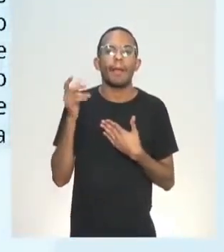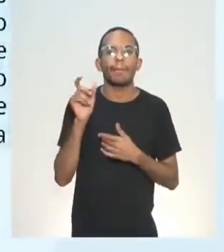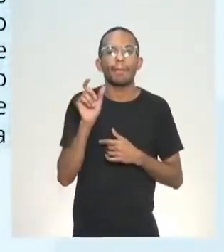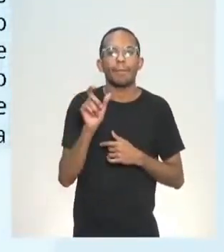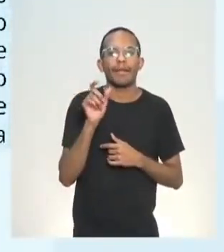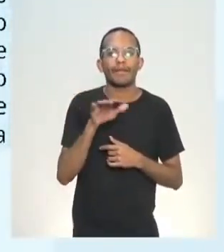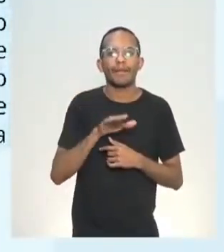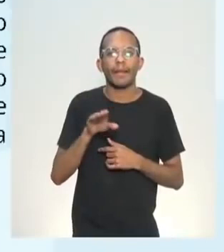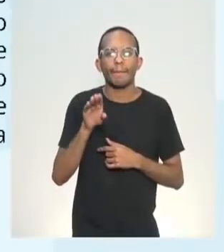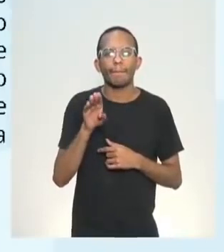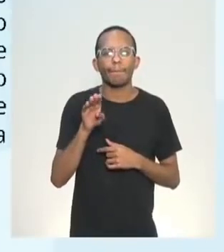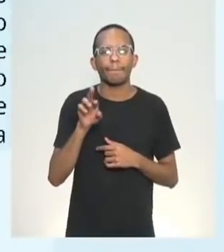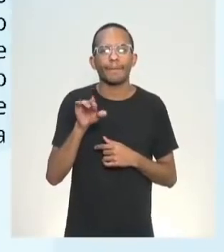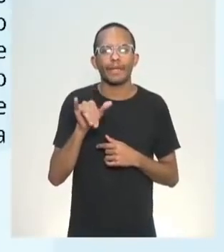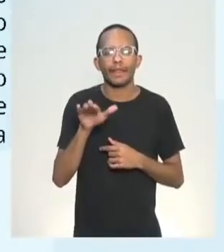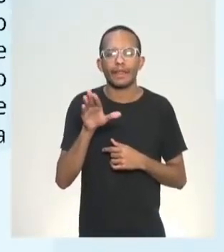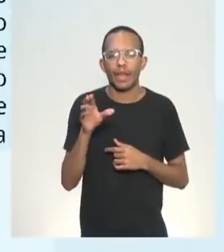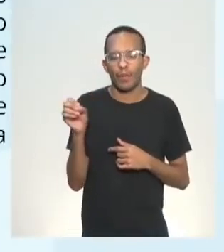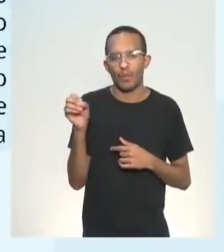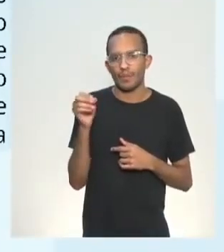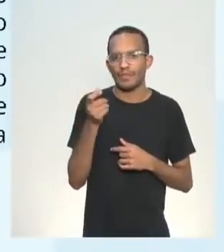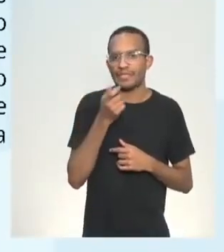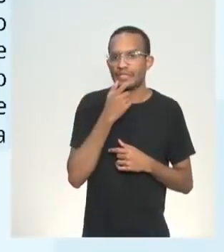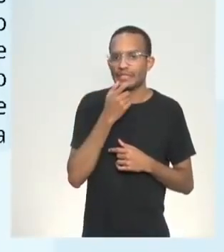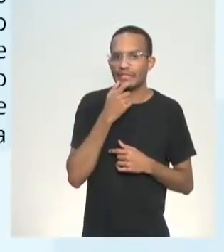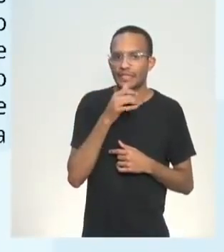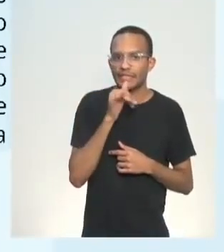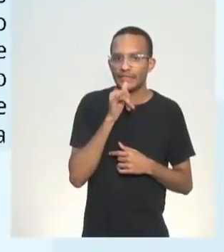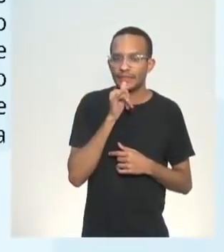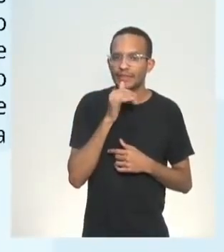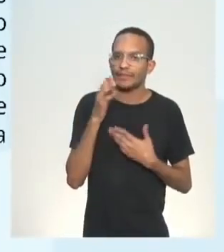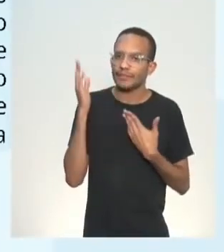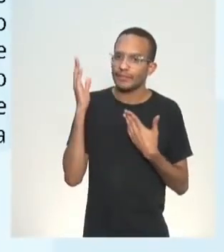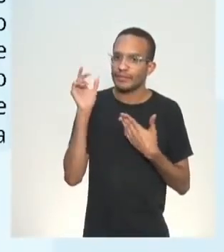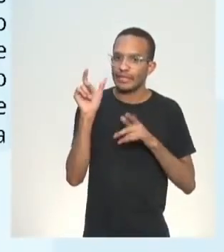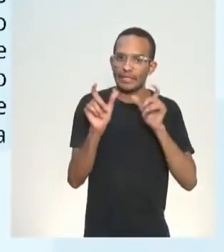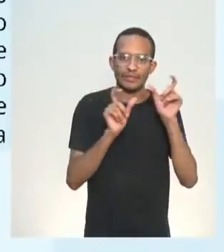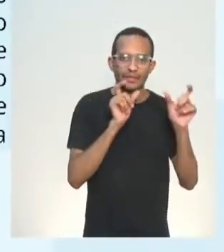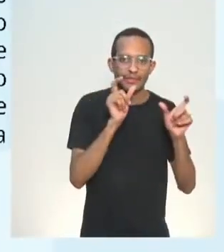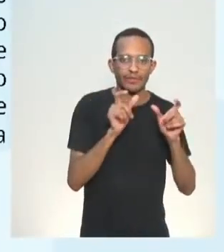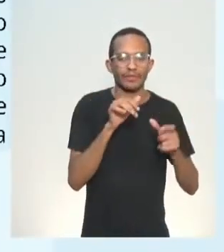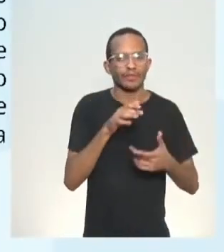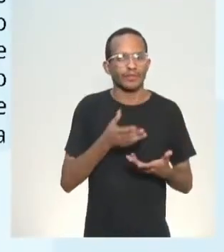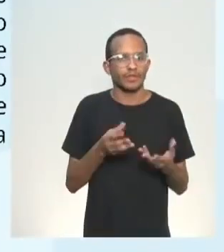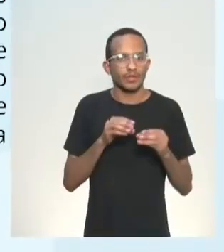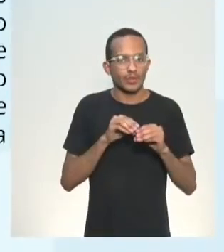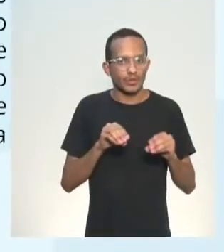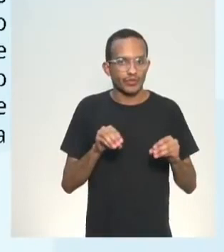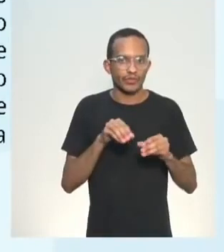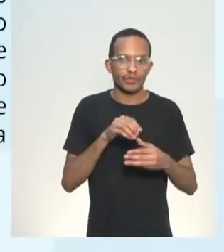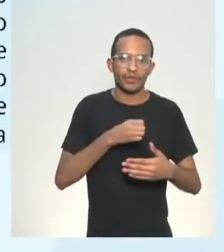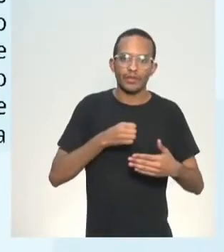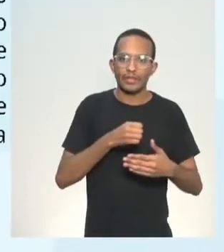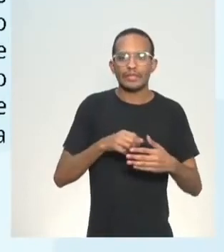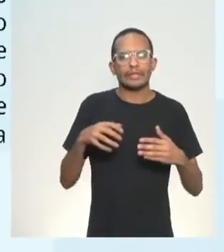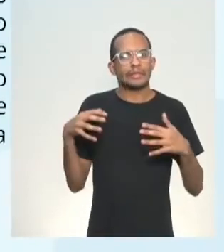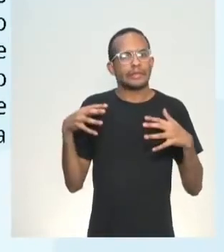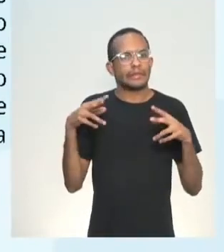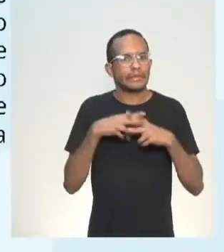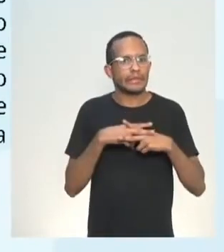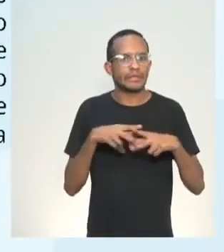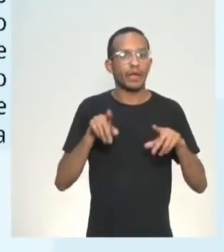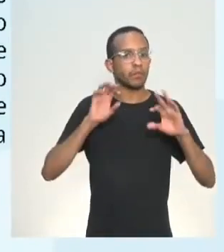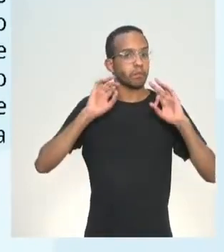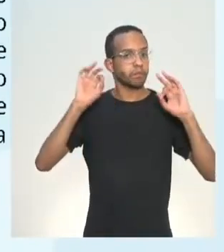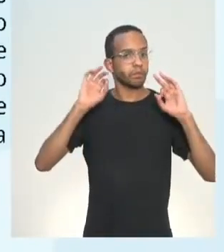do bretão, vêm da língua inglesa. Se a gente pegar abajur, omelete, né? Encrenca,